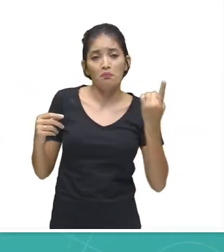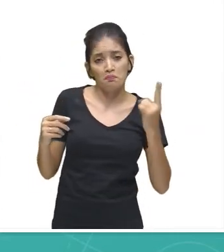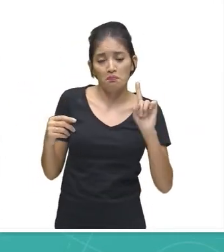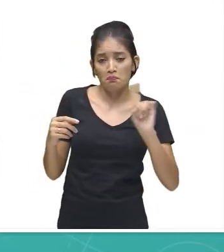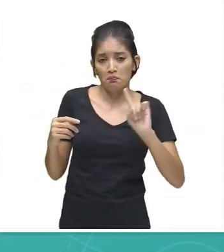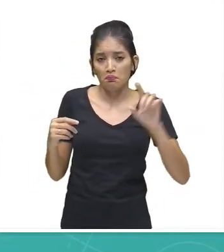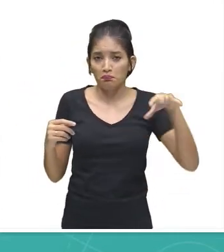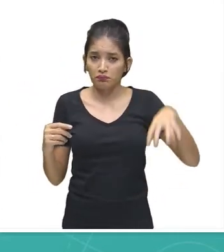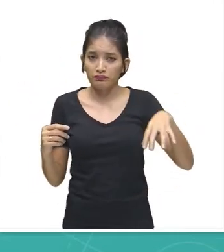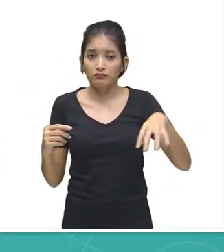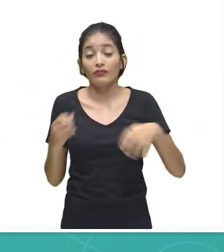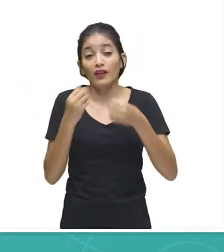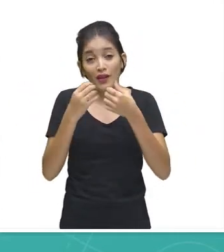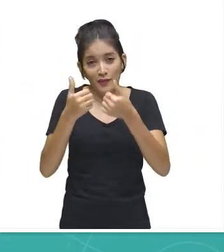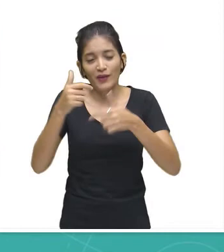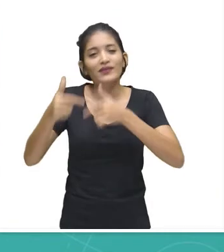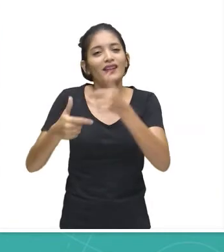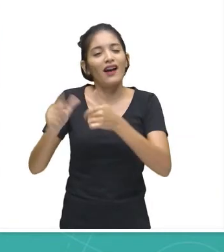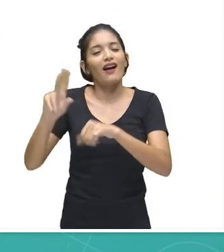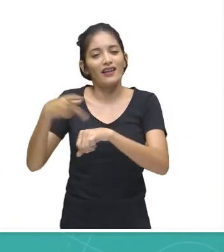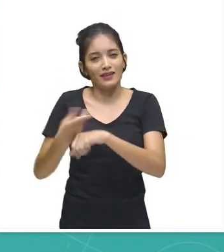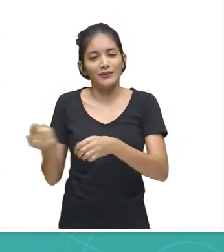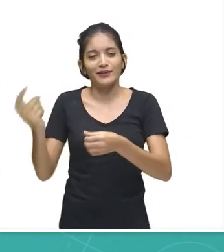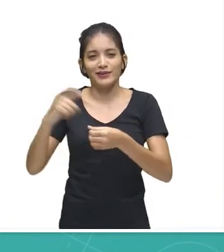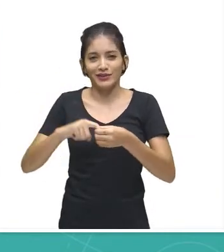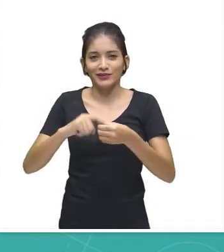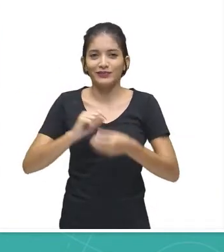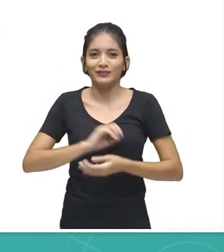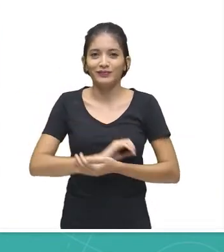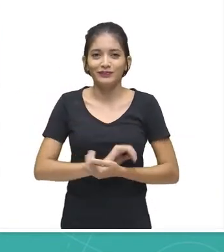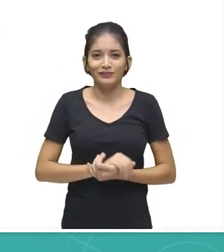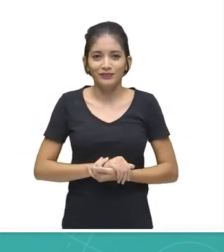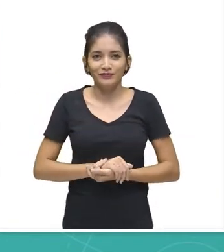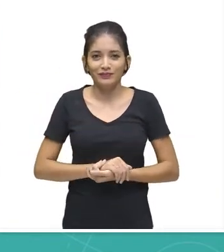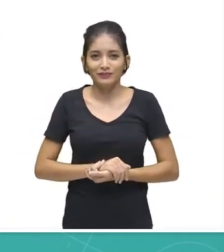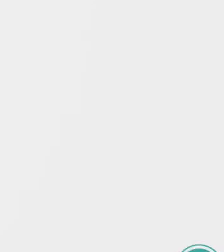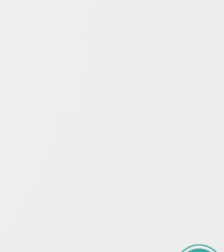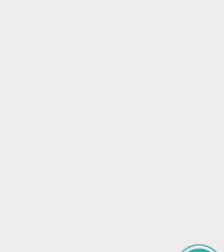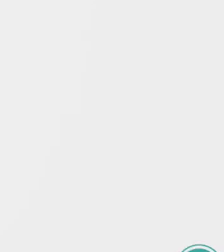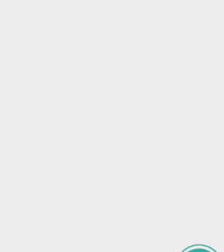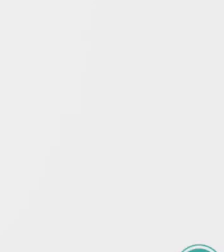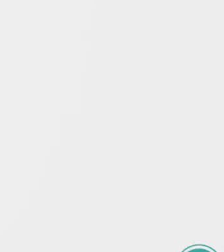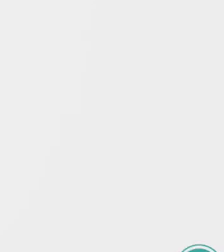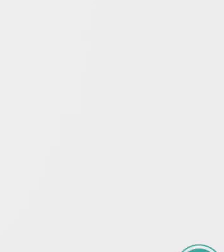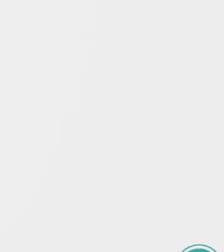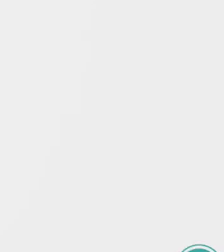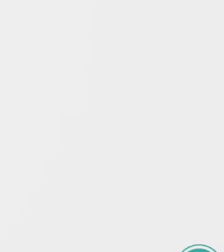bom trabalho e daqui a pouco nós voltamos.